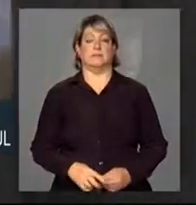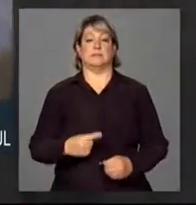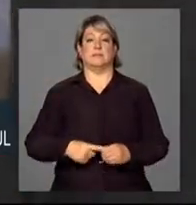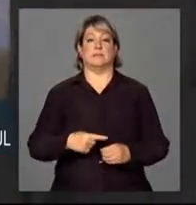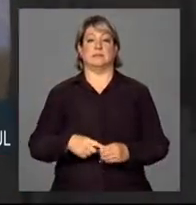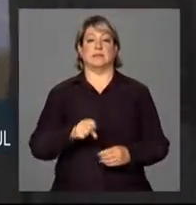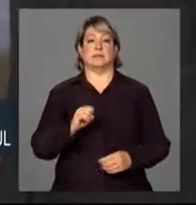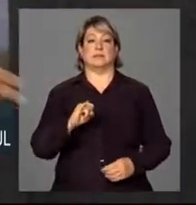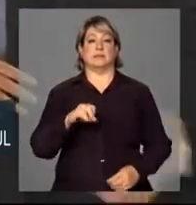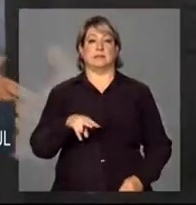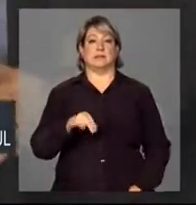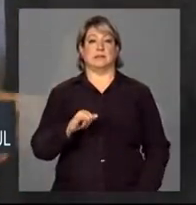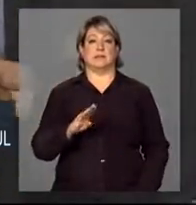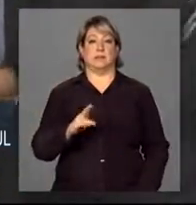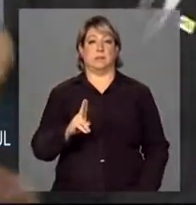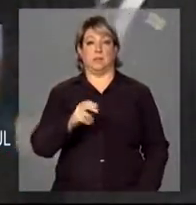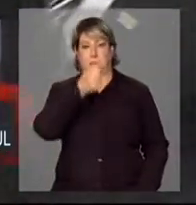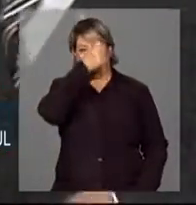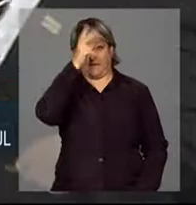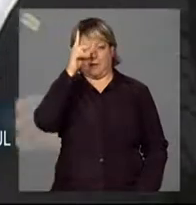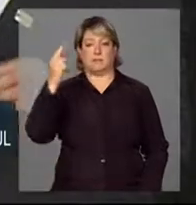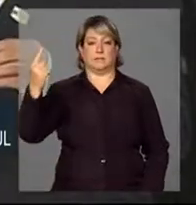Sinimbu, prefeito Clairton Veman.